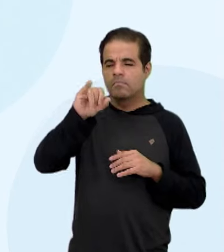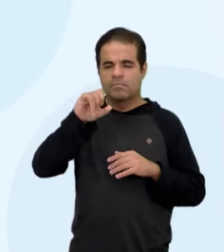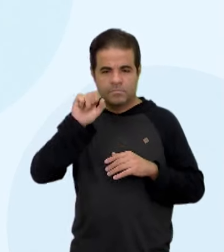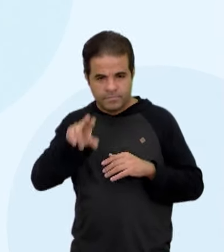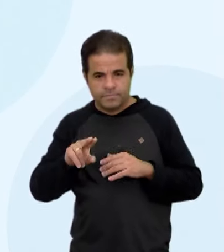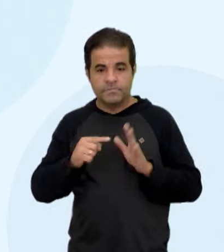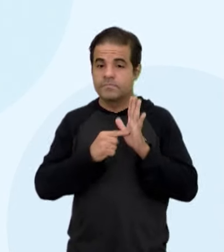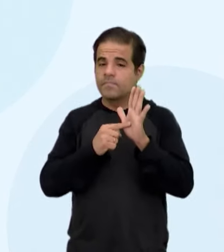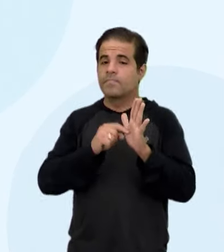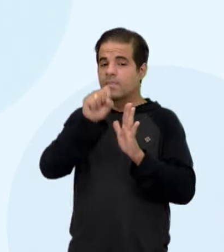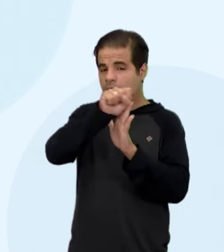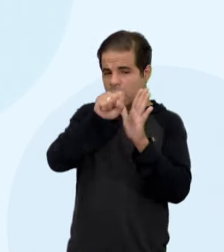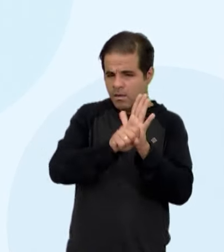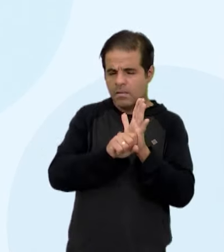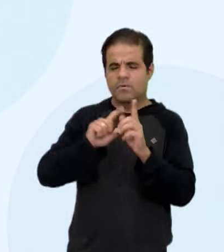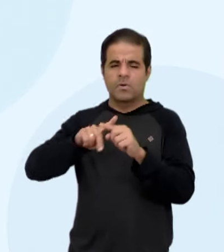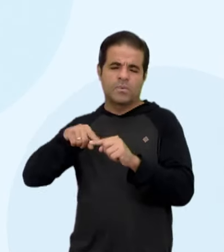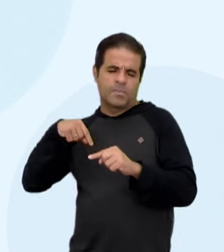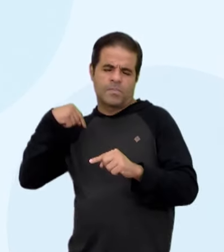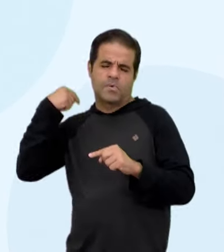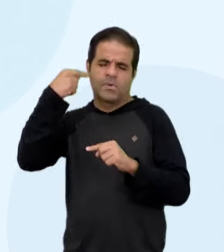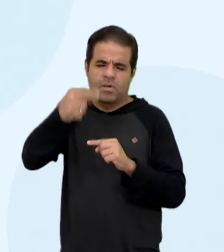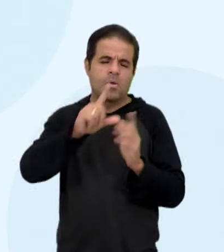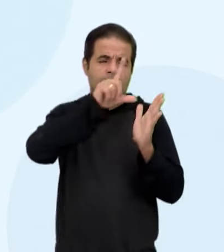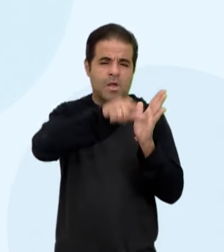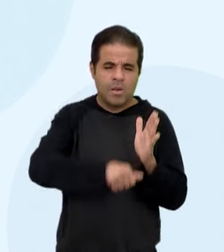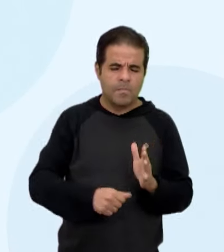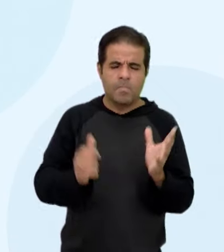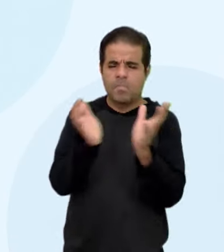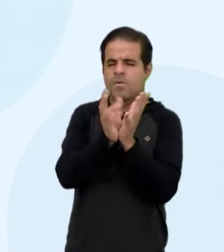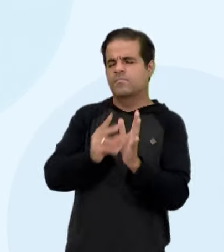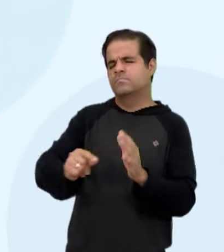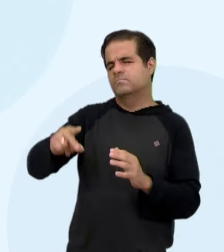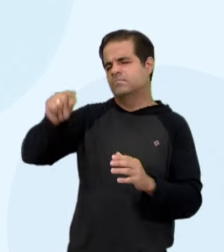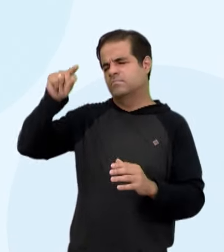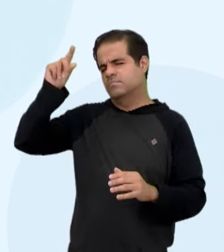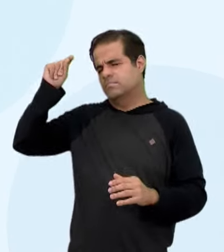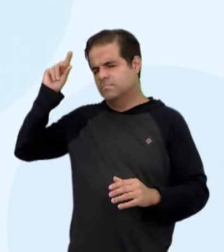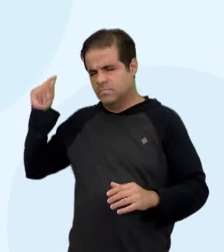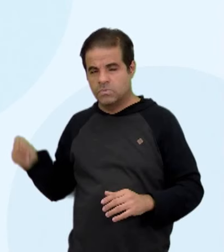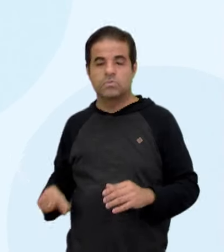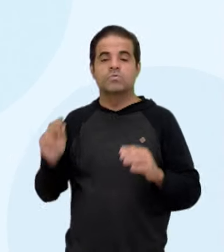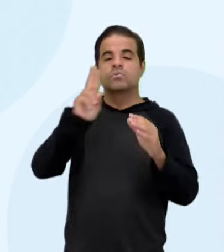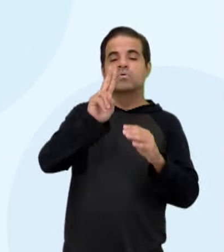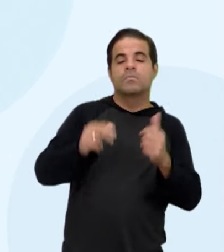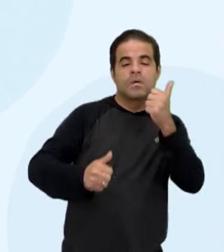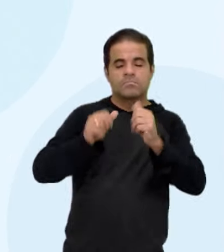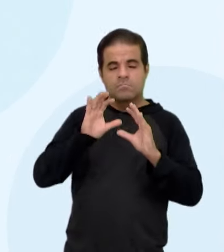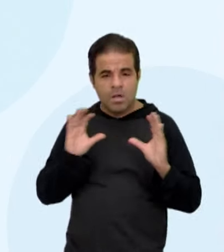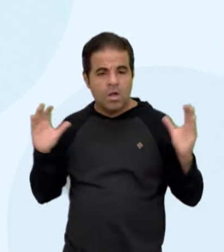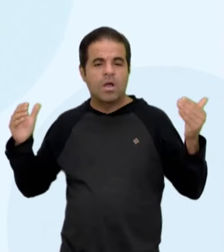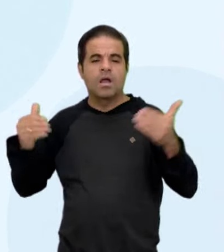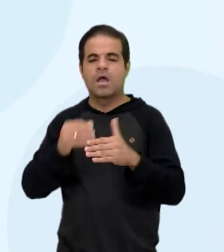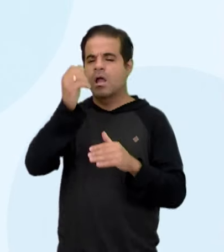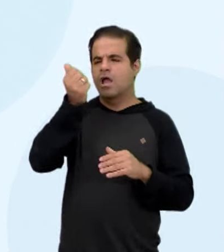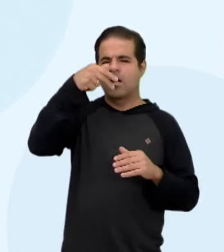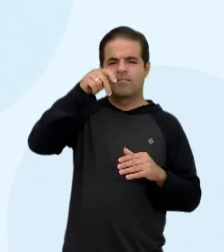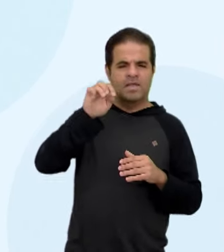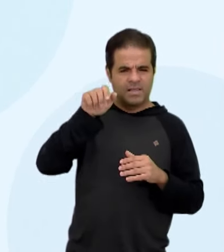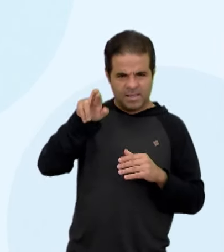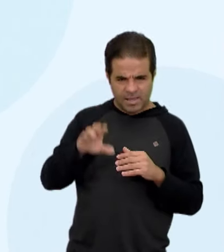na literatura séculos mais tarde. Então o povo da antiguidade chamava esse estádio de